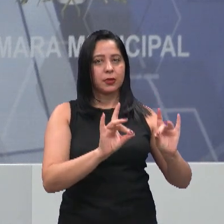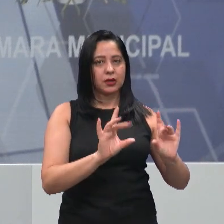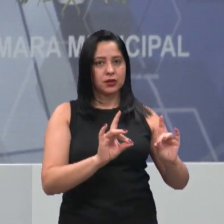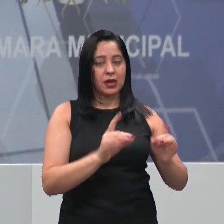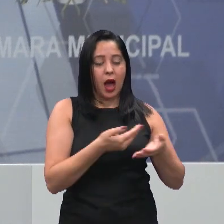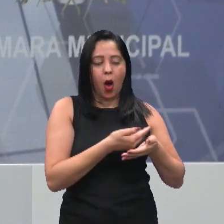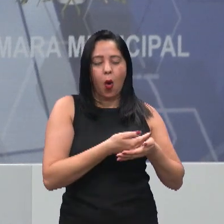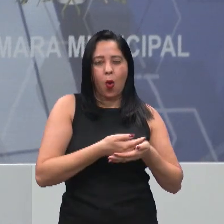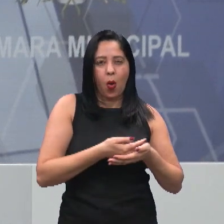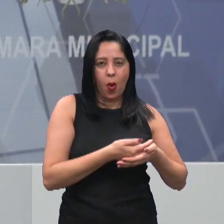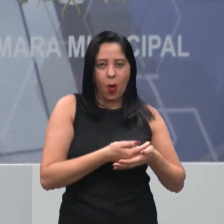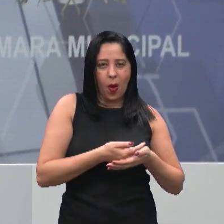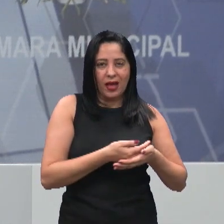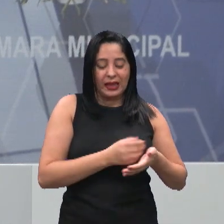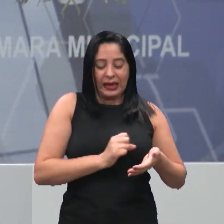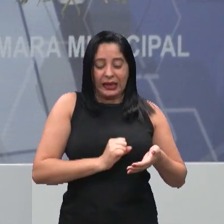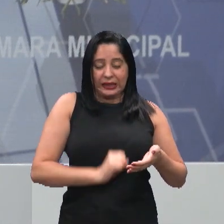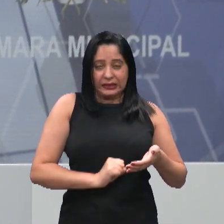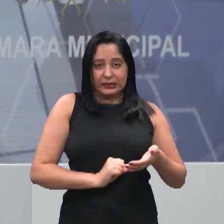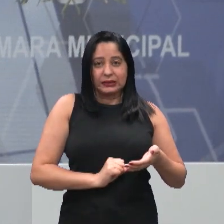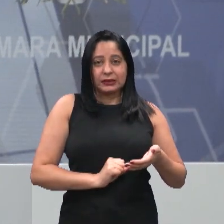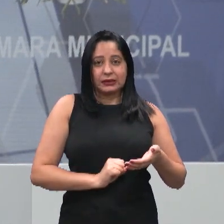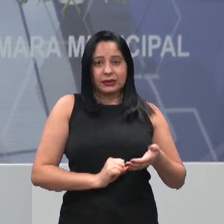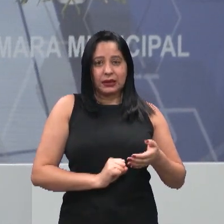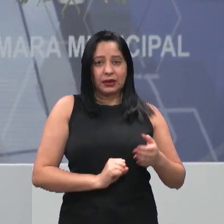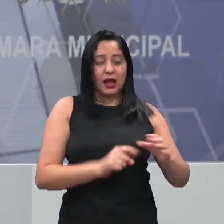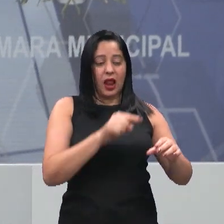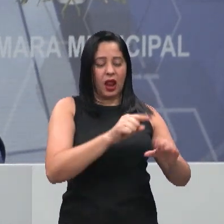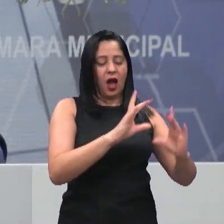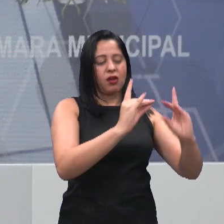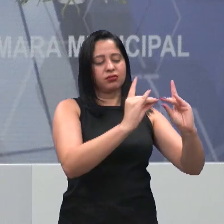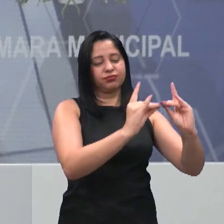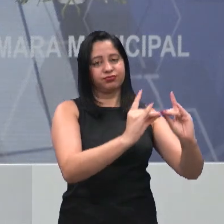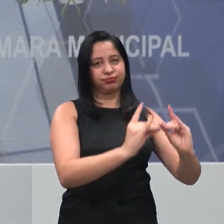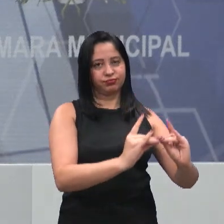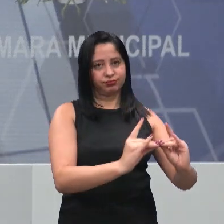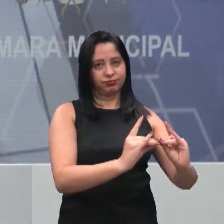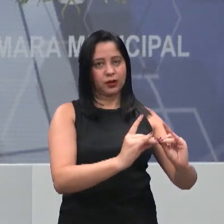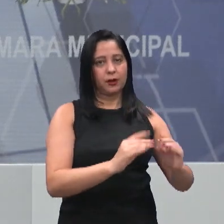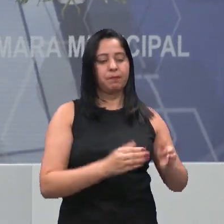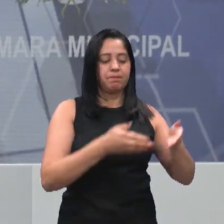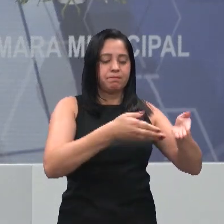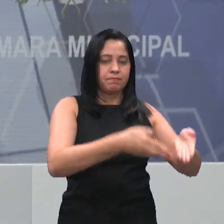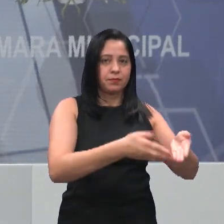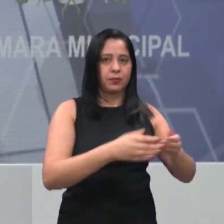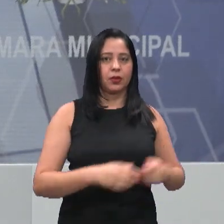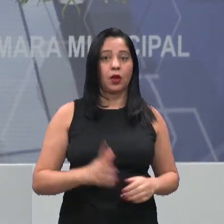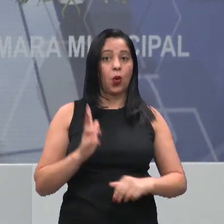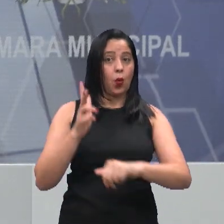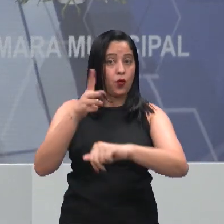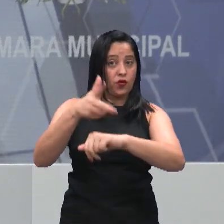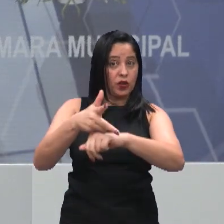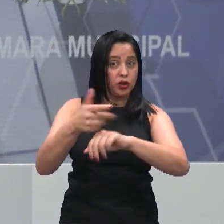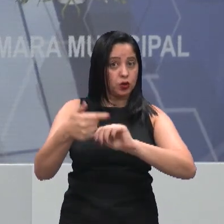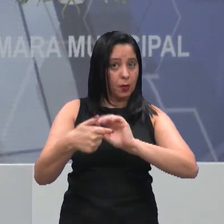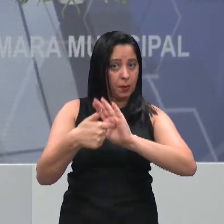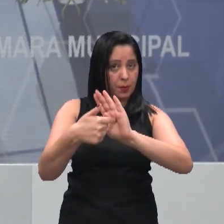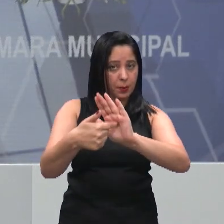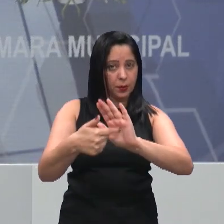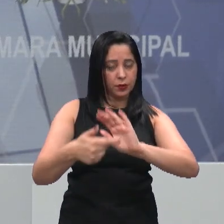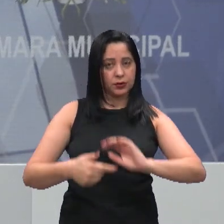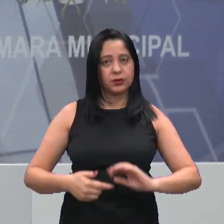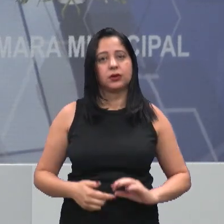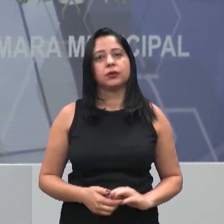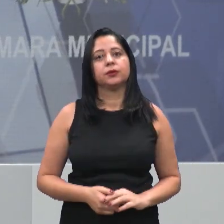nascituros e natimortos nas hipóteses que se especifica. Eu queria colocar o vídeo, técnica, por